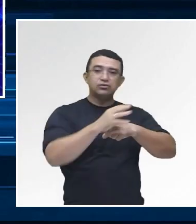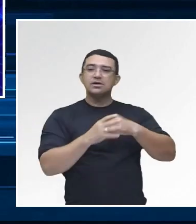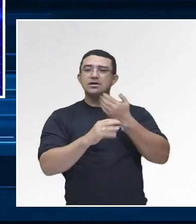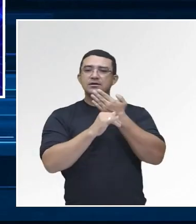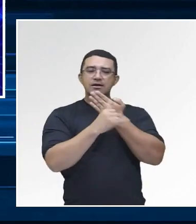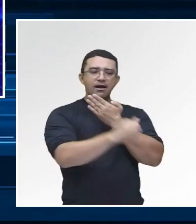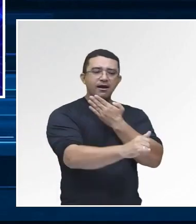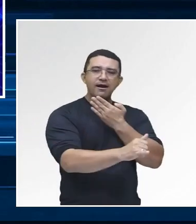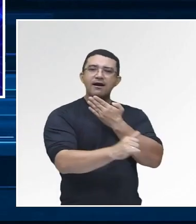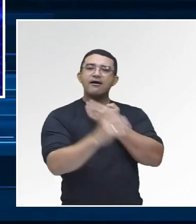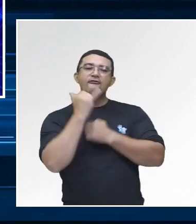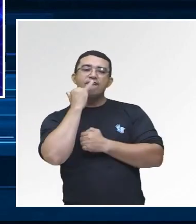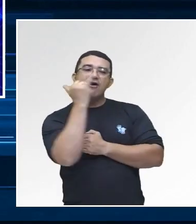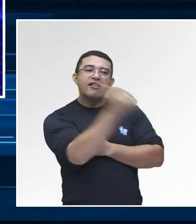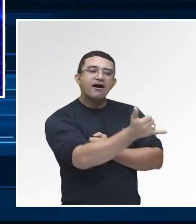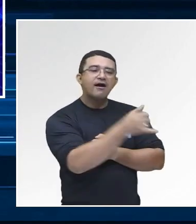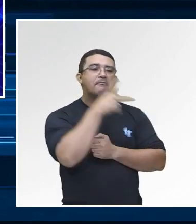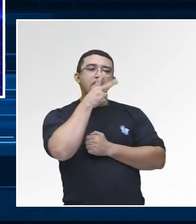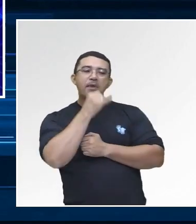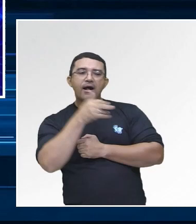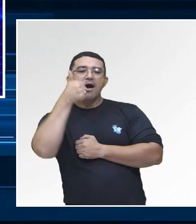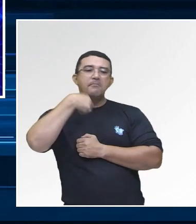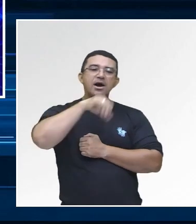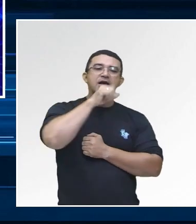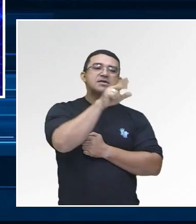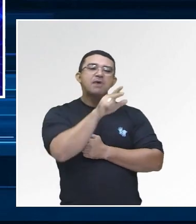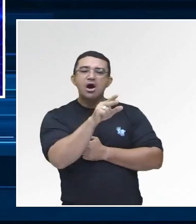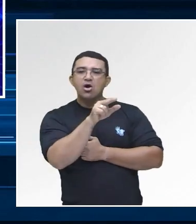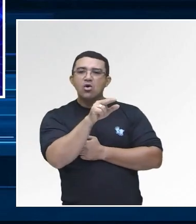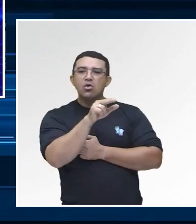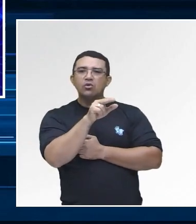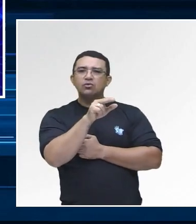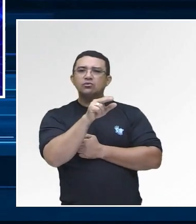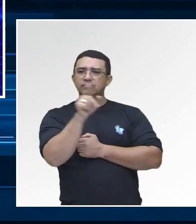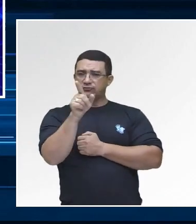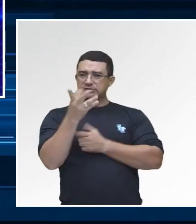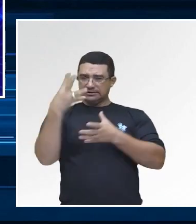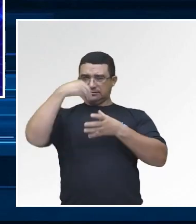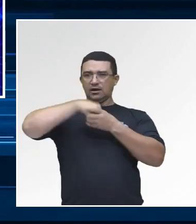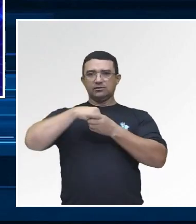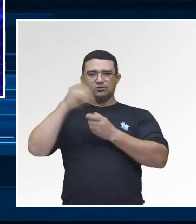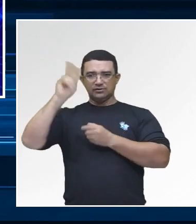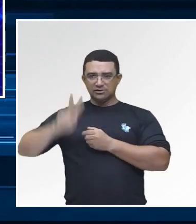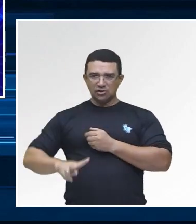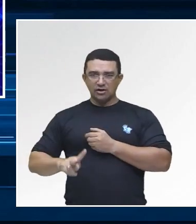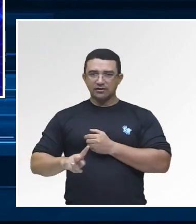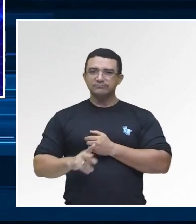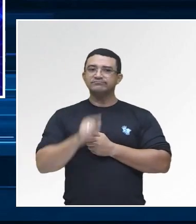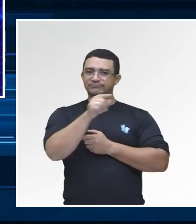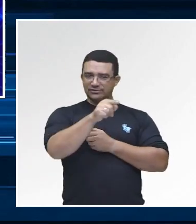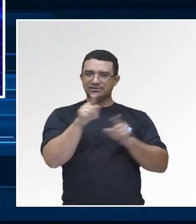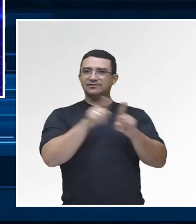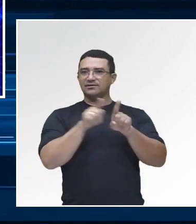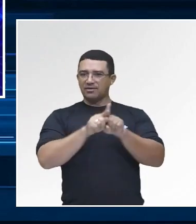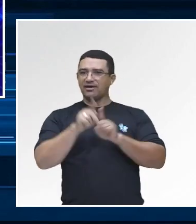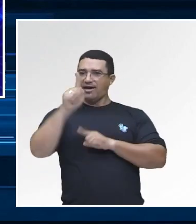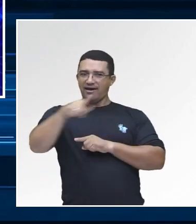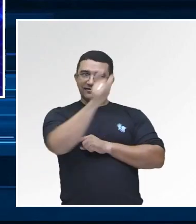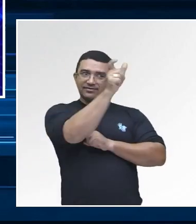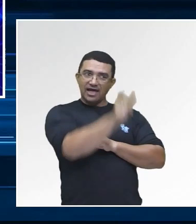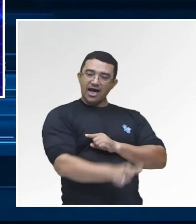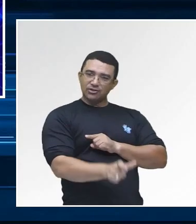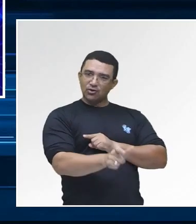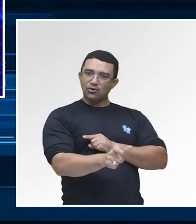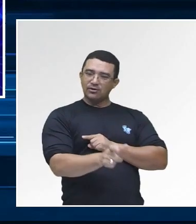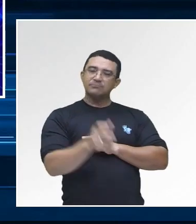se você estava dentro da situação, no meio do que aconteceu, você é narrador personagem, porque você